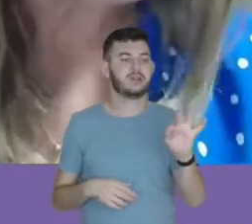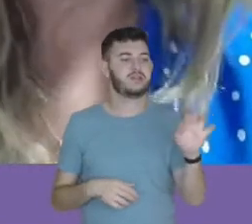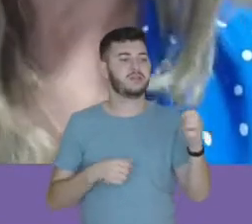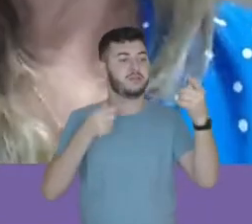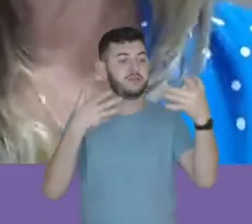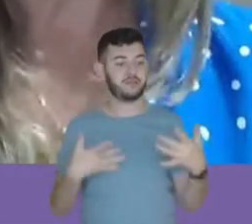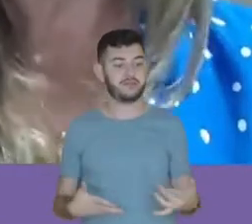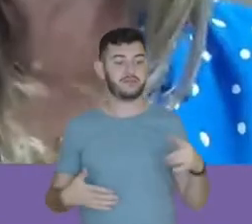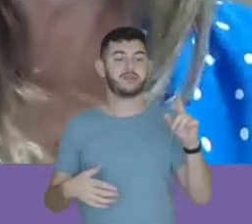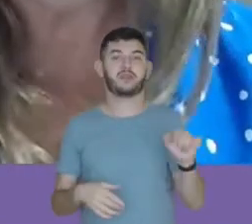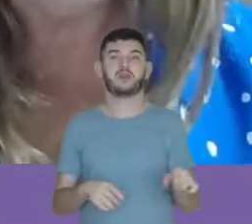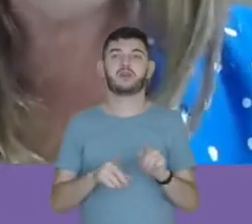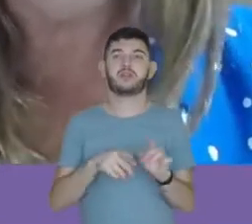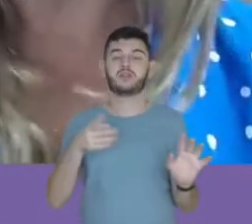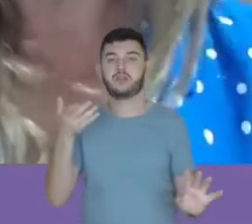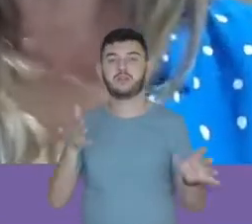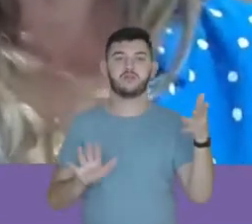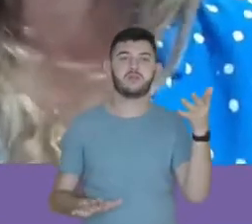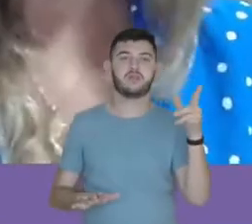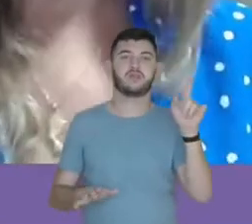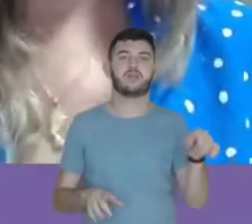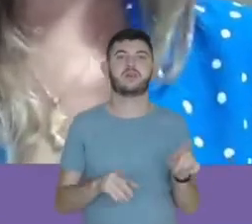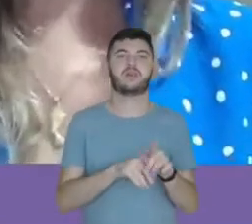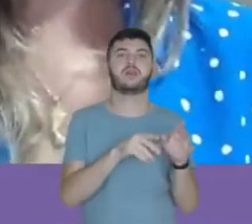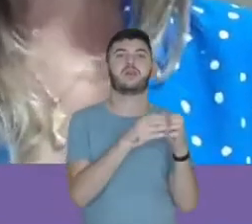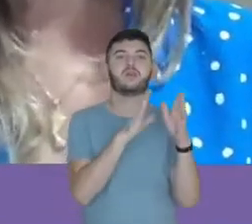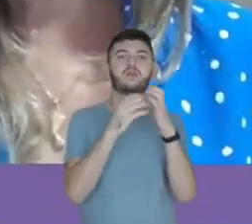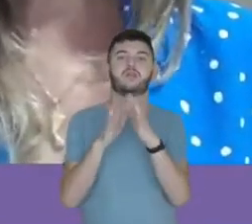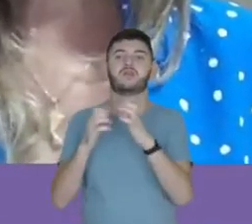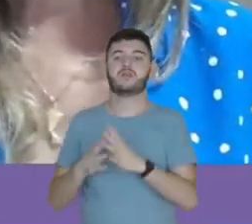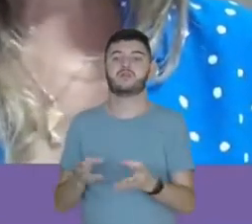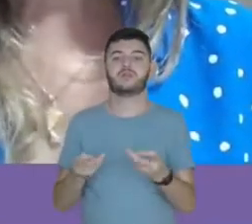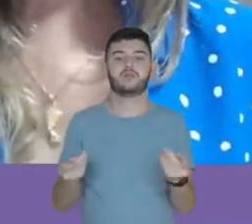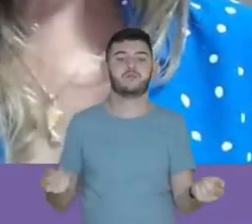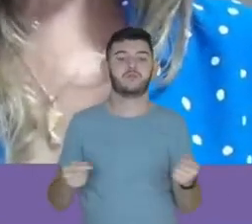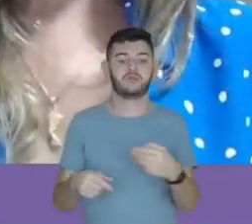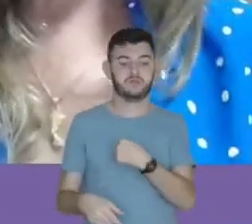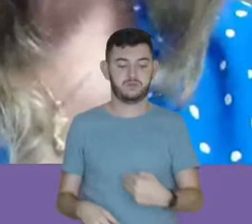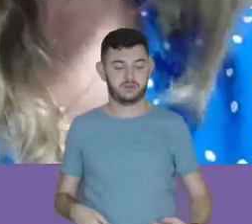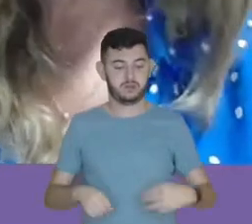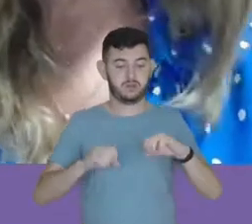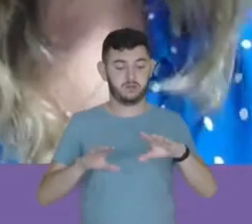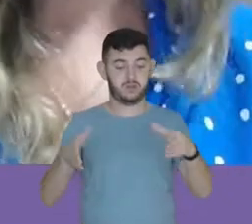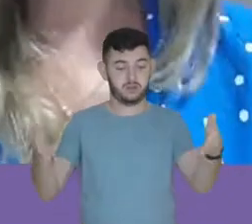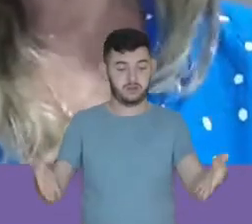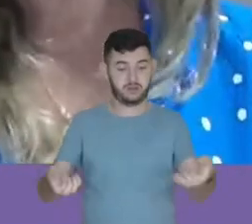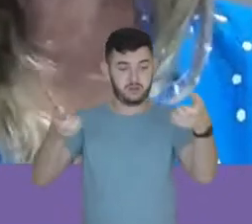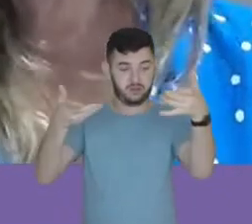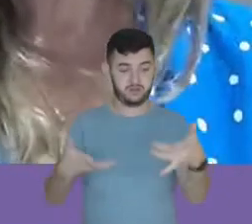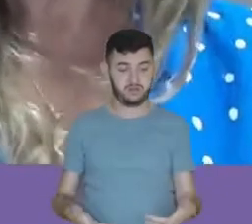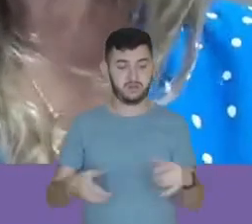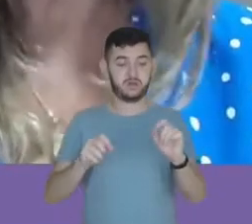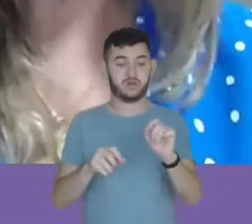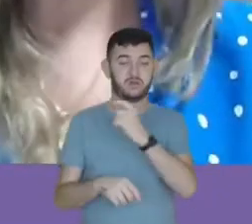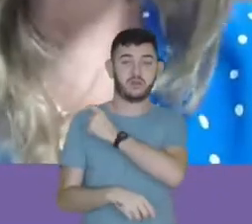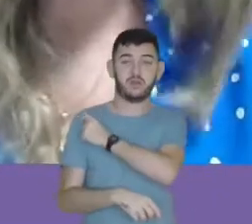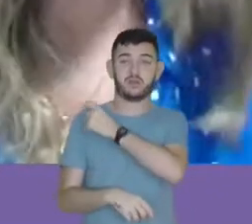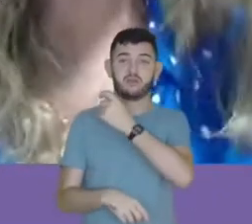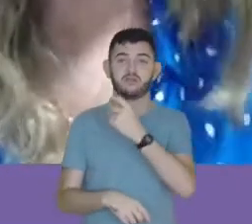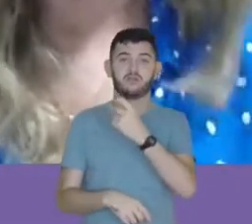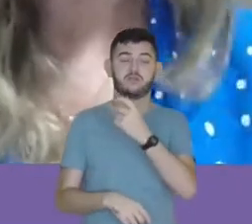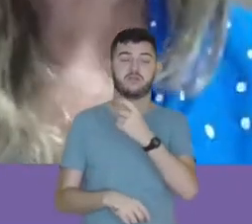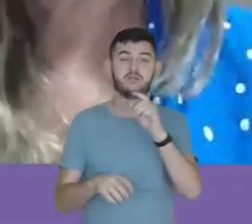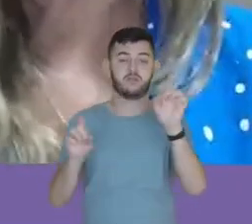é o grande abalo, esse é o grande desmonte. O ministro da Educação diz o quê? Que os estudantes com deficiência